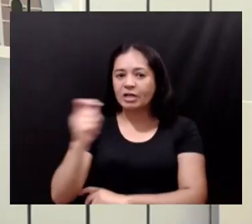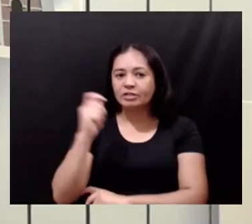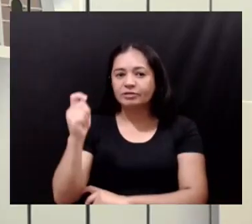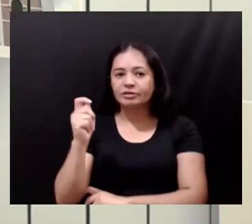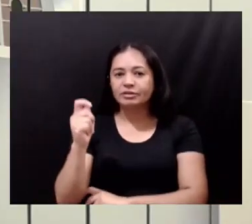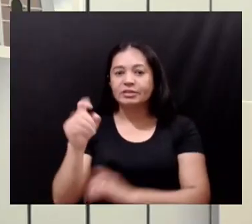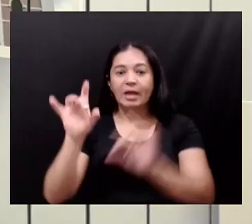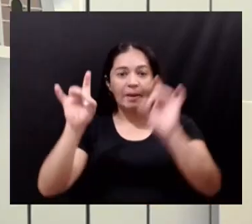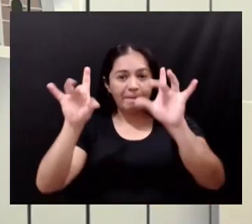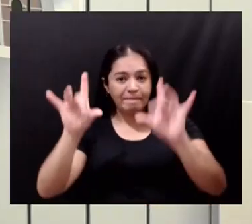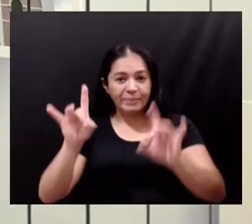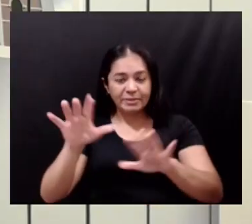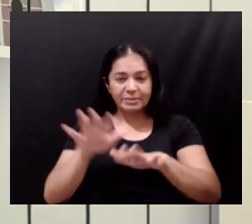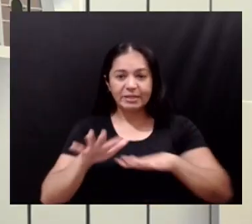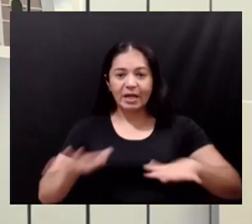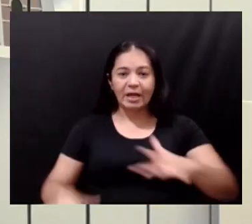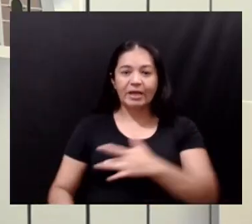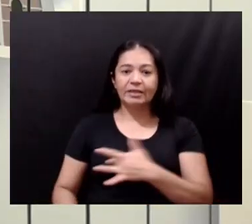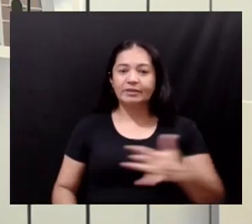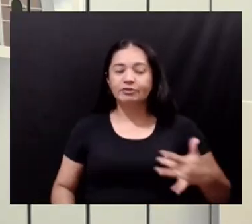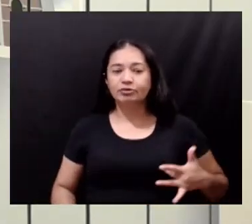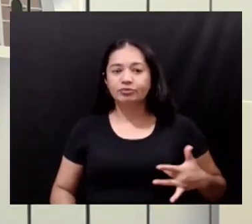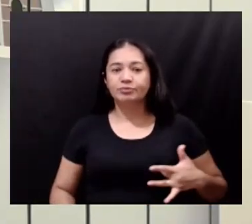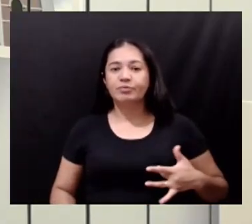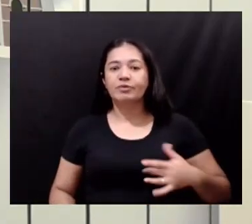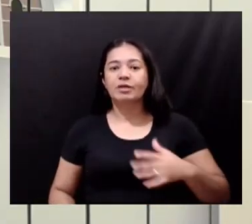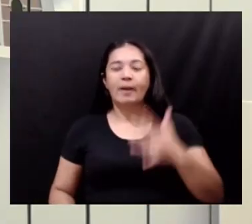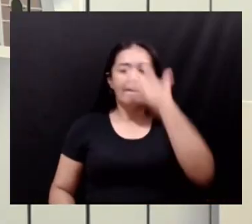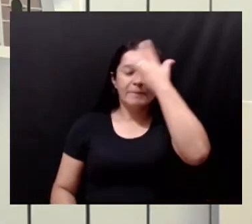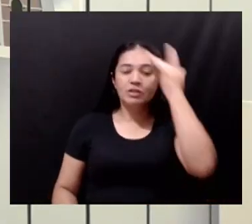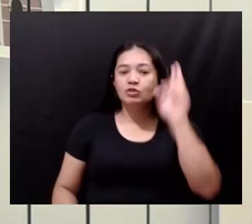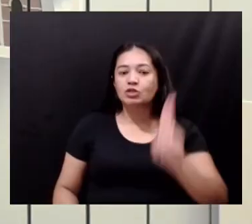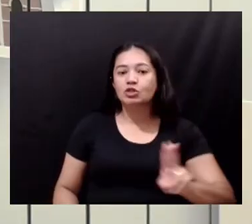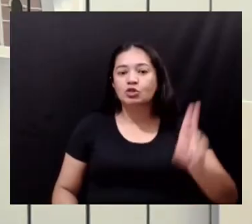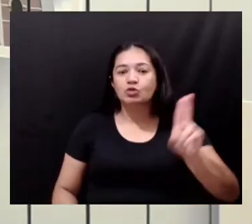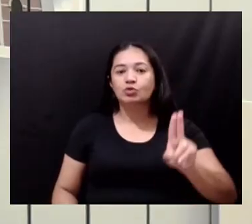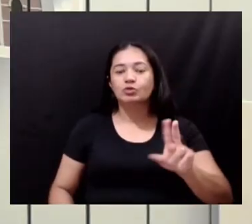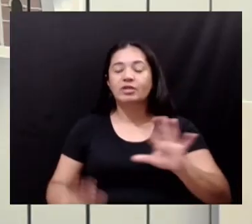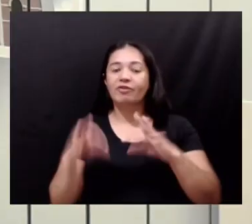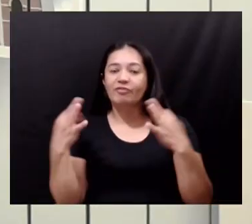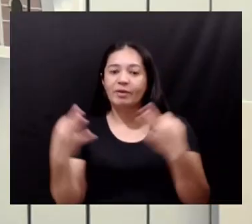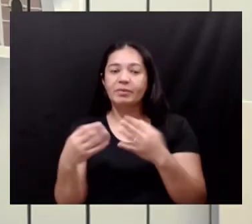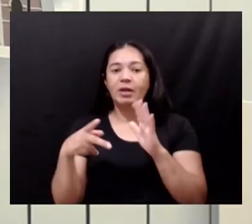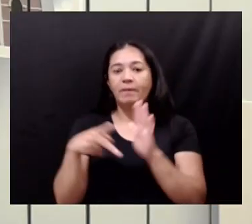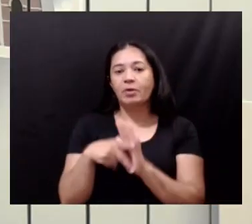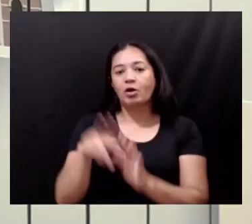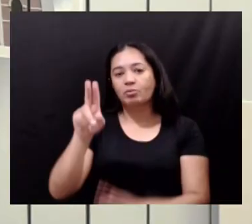área da saúde, usuários, pais de usuários da cannabis medicinal.